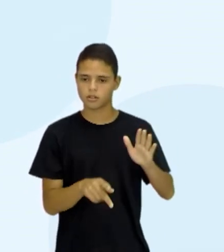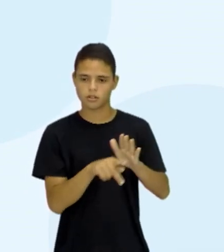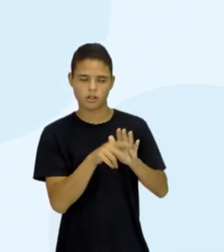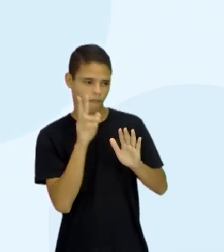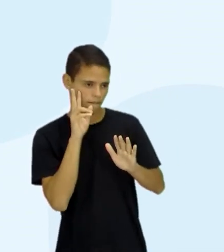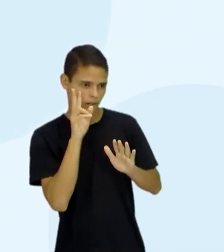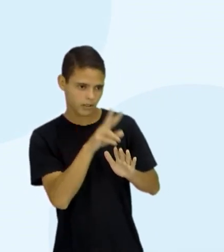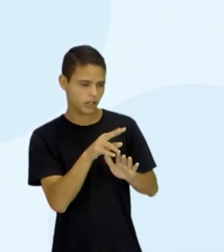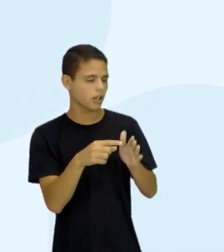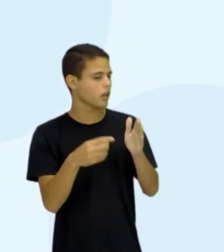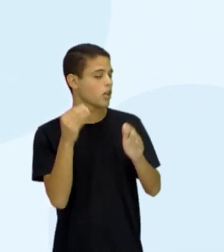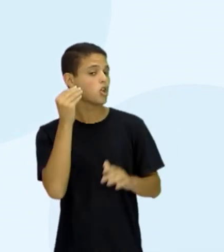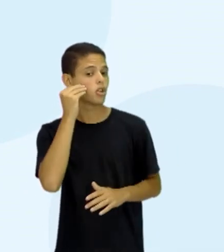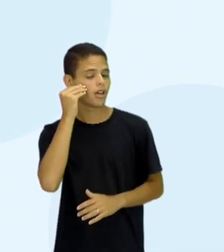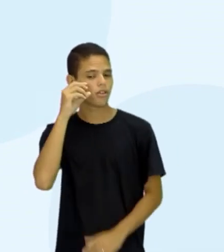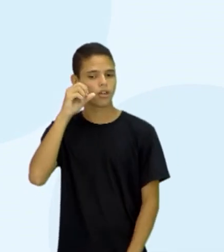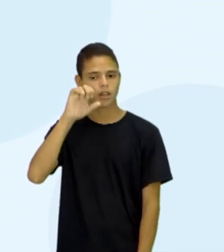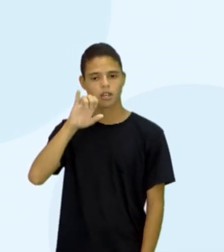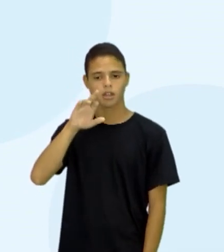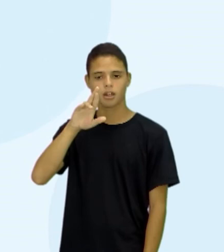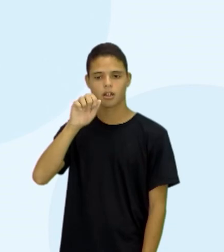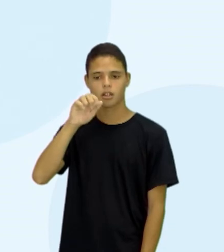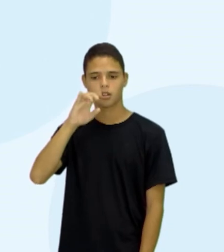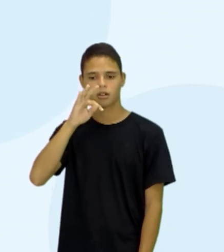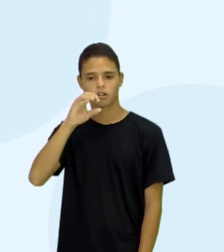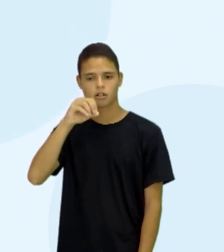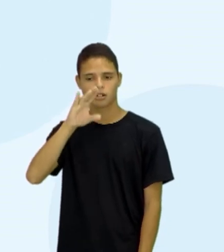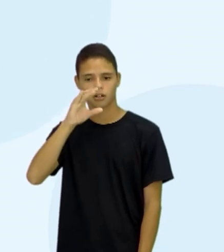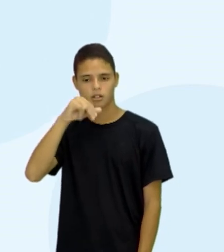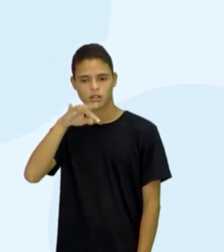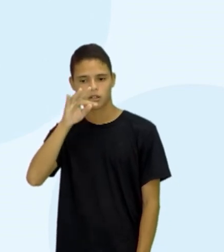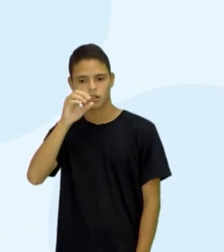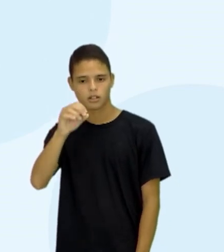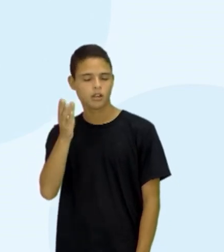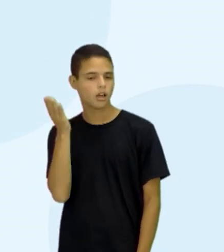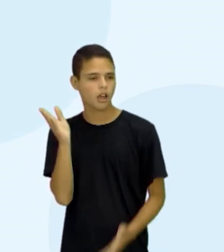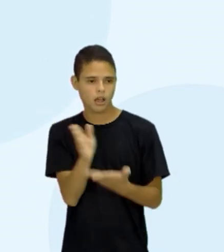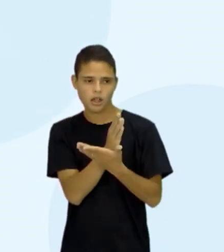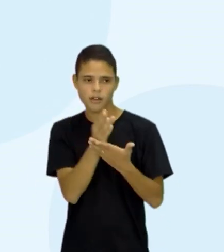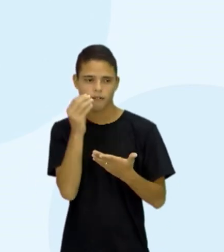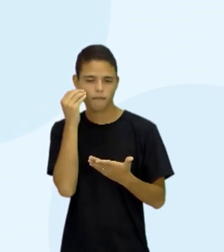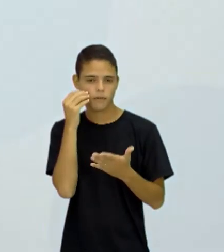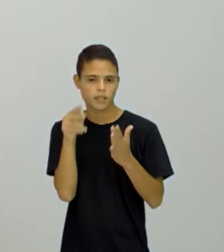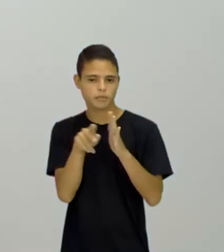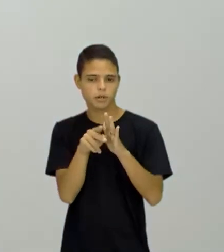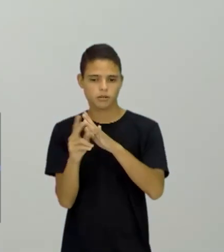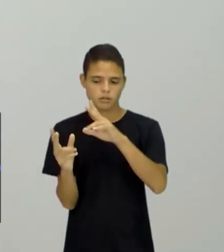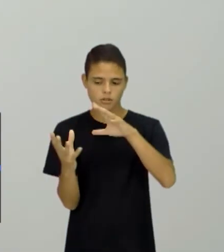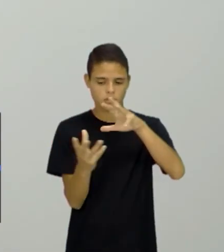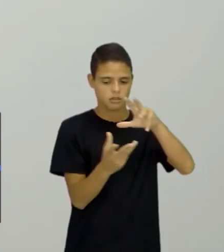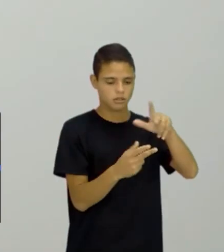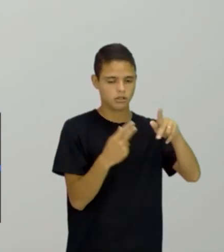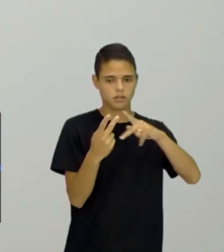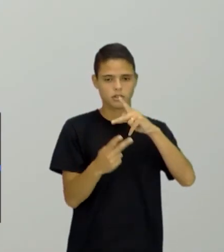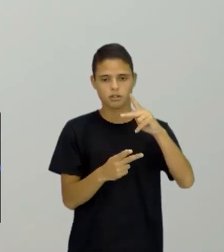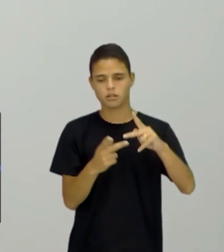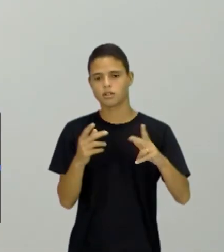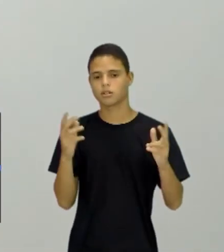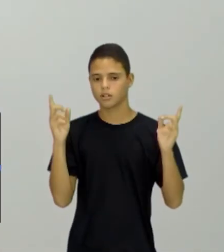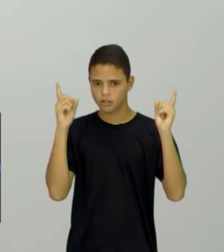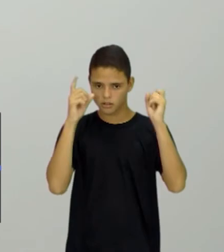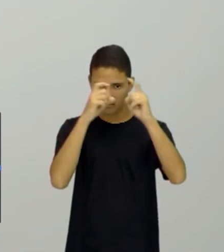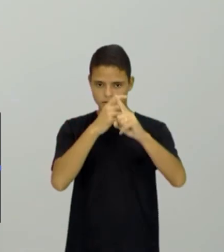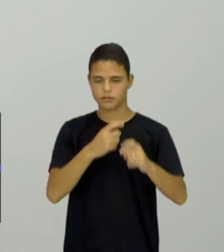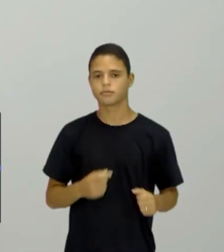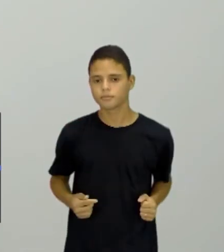de Erastóstenes são argumentos da esfericidade do planeta. Pode voltar para mim aqui para a gente encerrar.